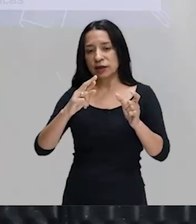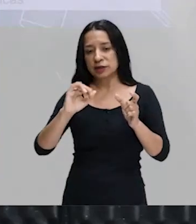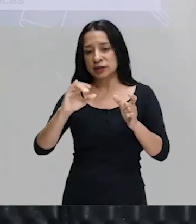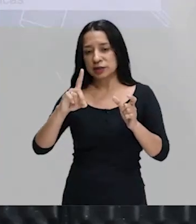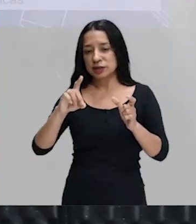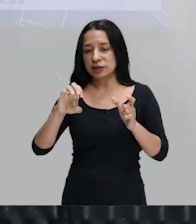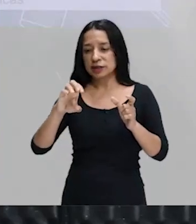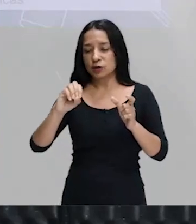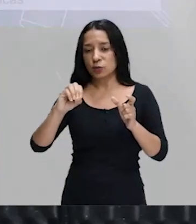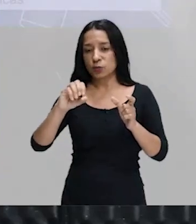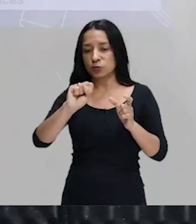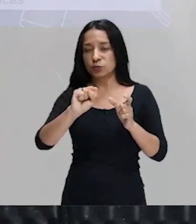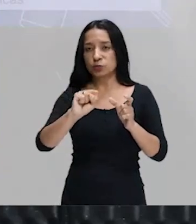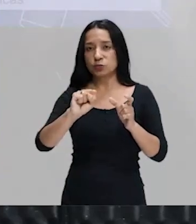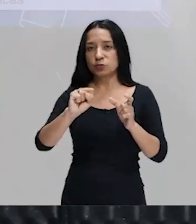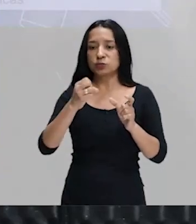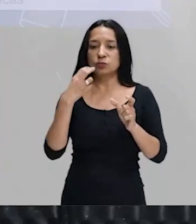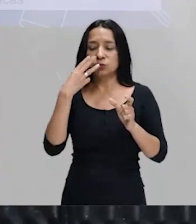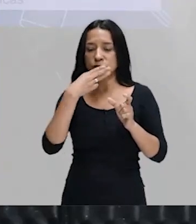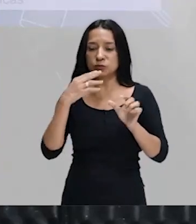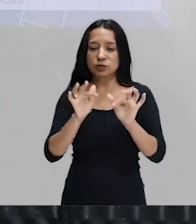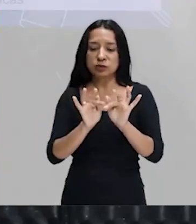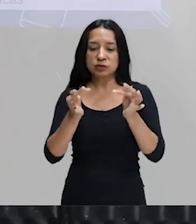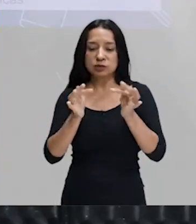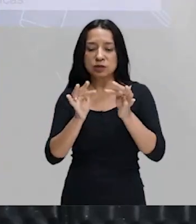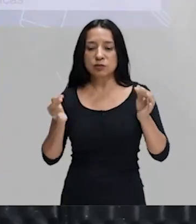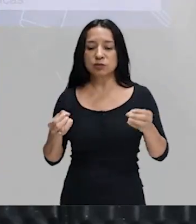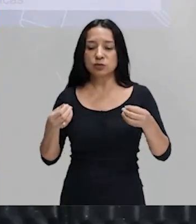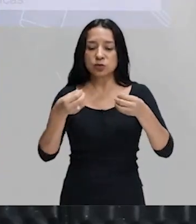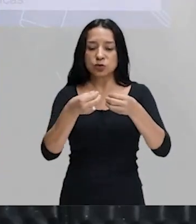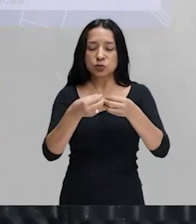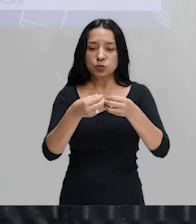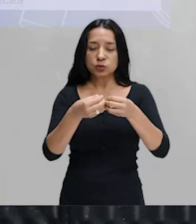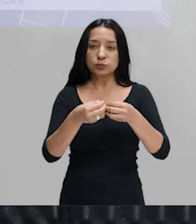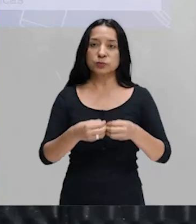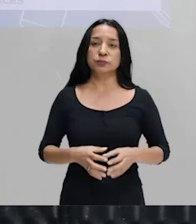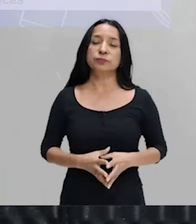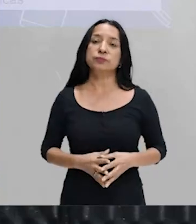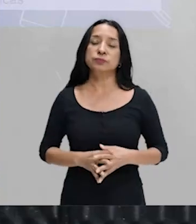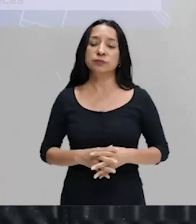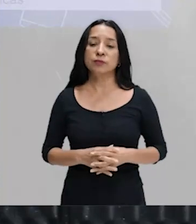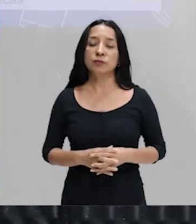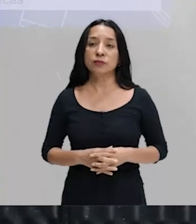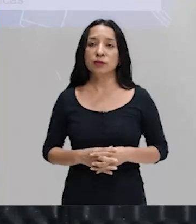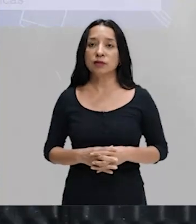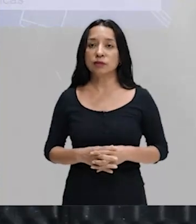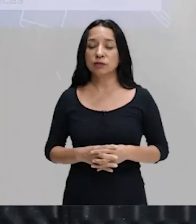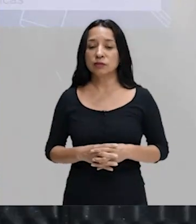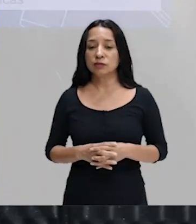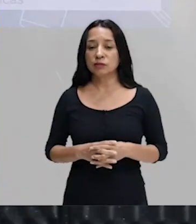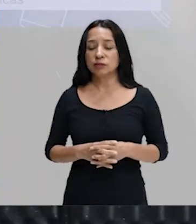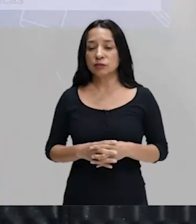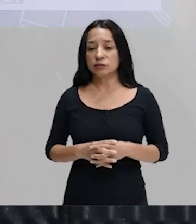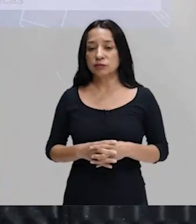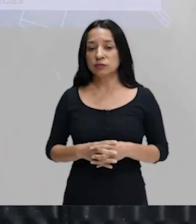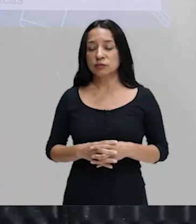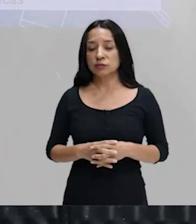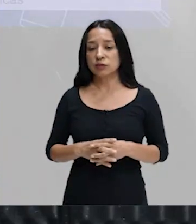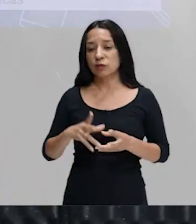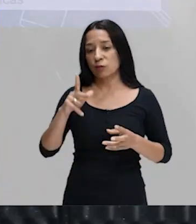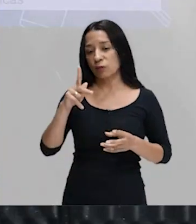açúcares simples, que se juntam, ok? A gente pode dizer que os polissacarídeos são considerados